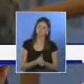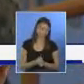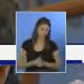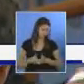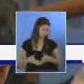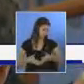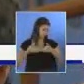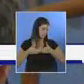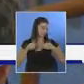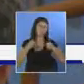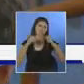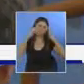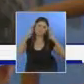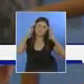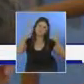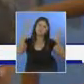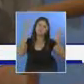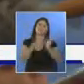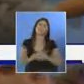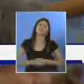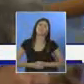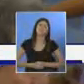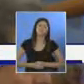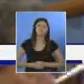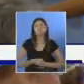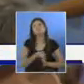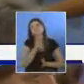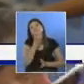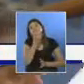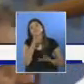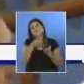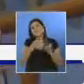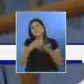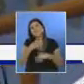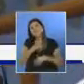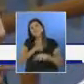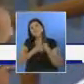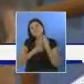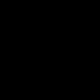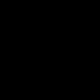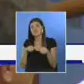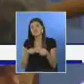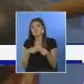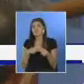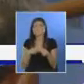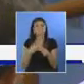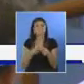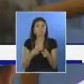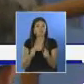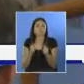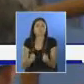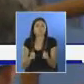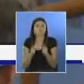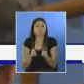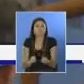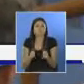de lei, de discussão, de respeitabilidade. Então, eu lamento a maneira que o vereador politizador quer